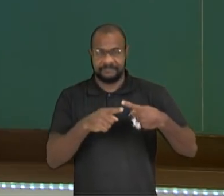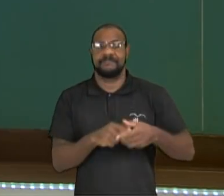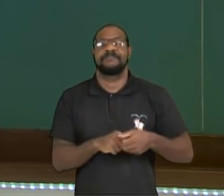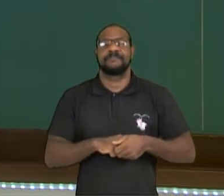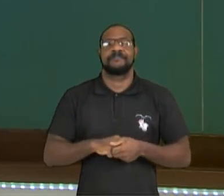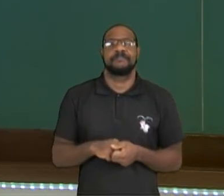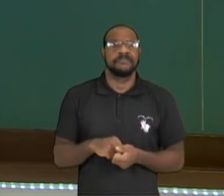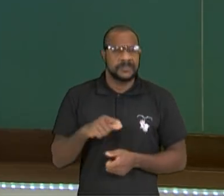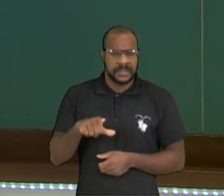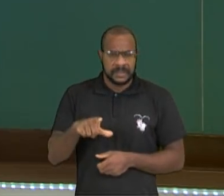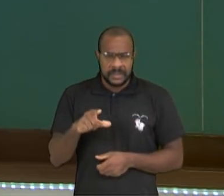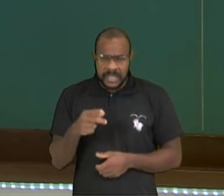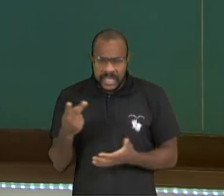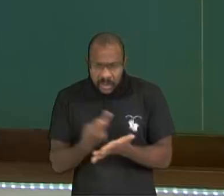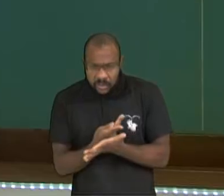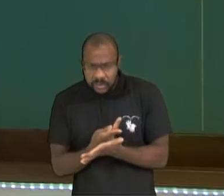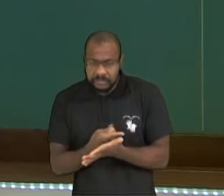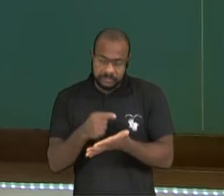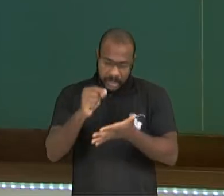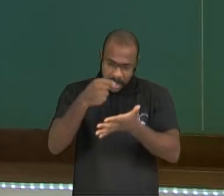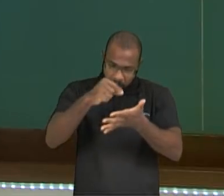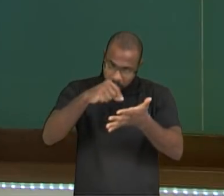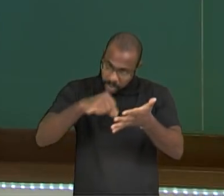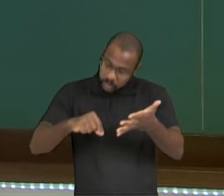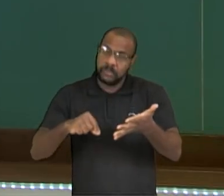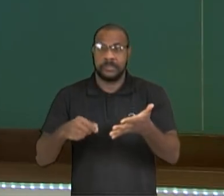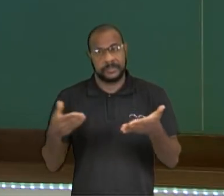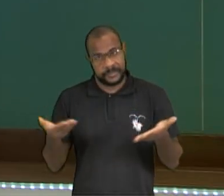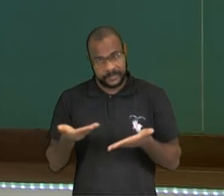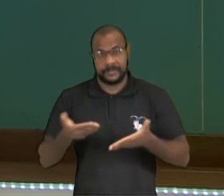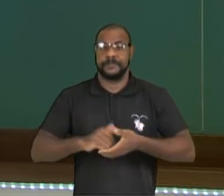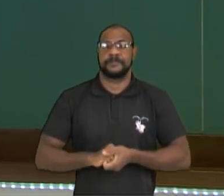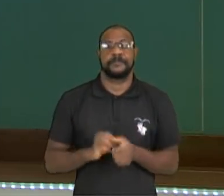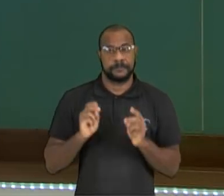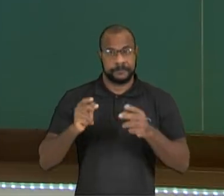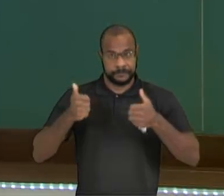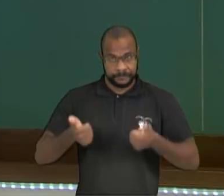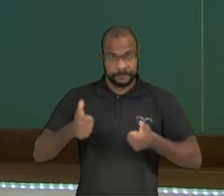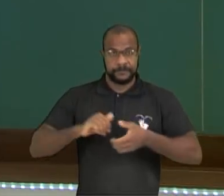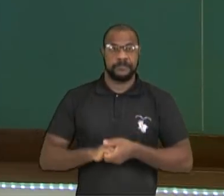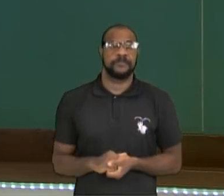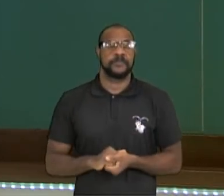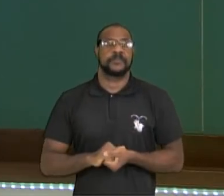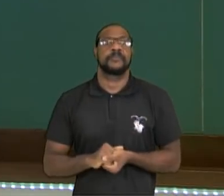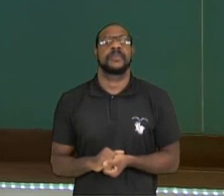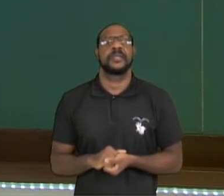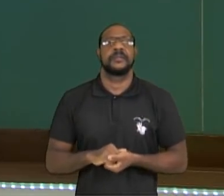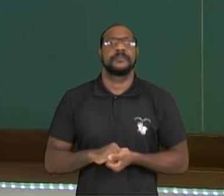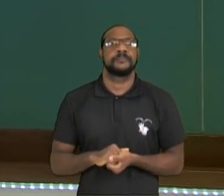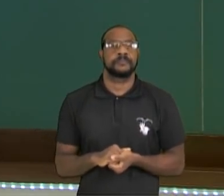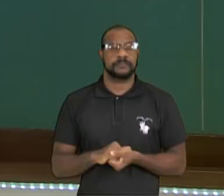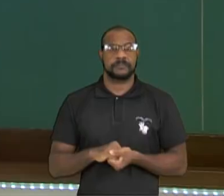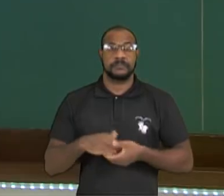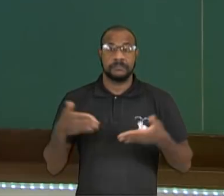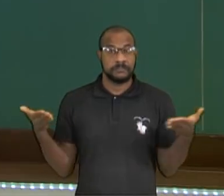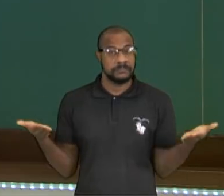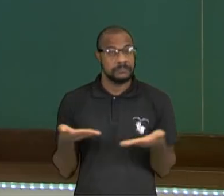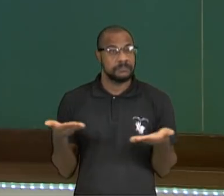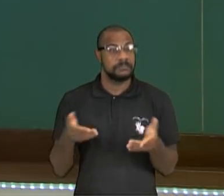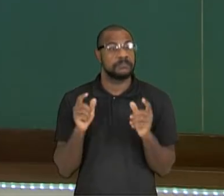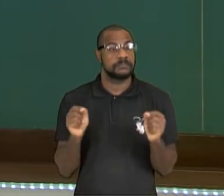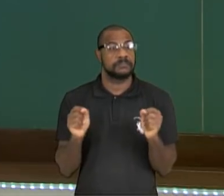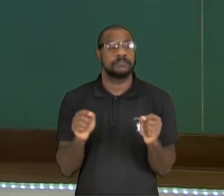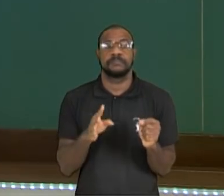acertou? Confere por que você não acertou. O que você trocou aí? Tá bom? Let's go. Vamos lá. Agora a gente